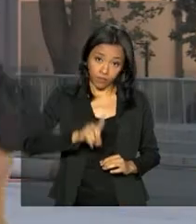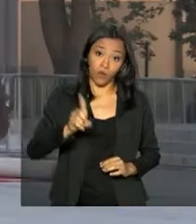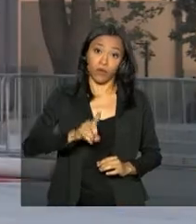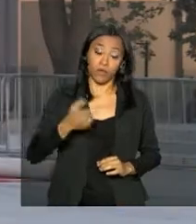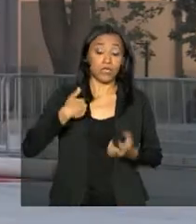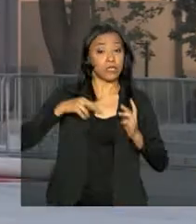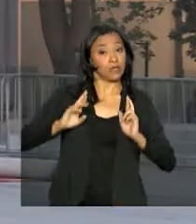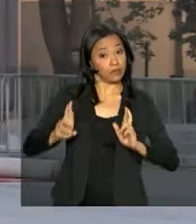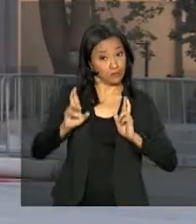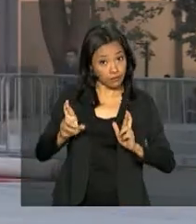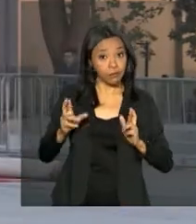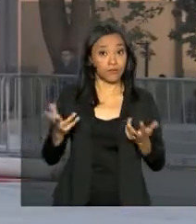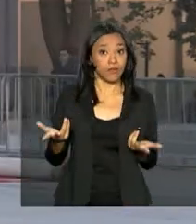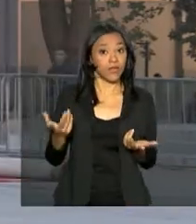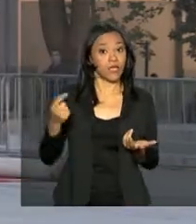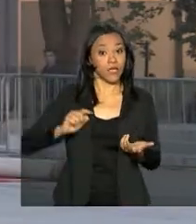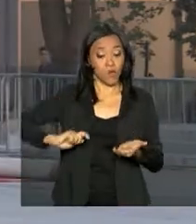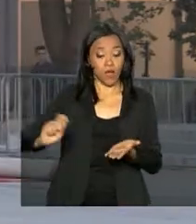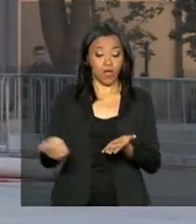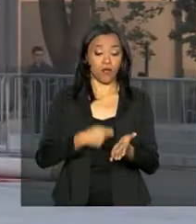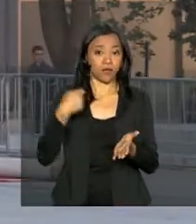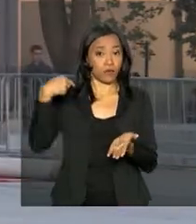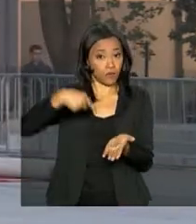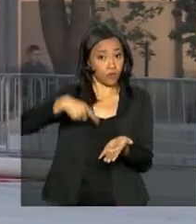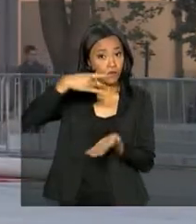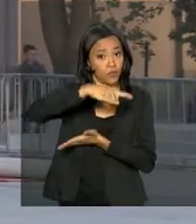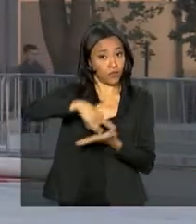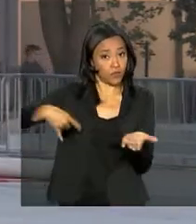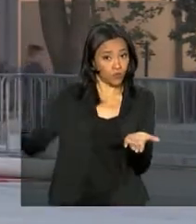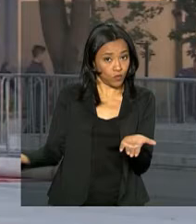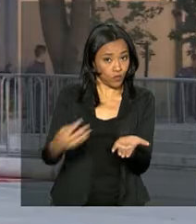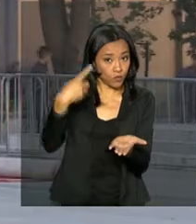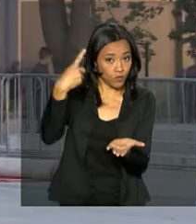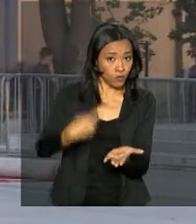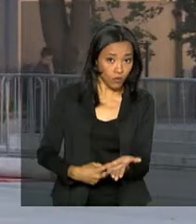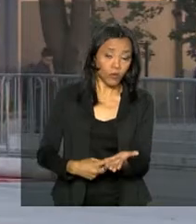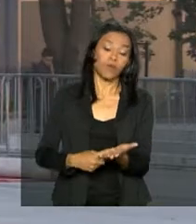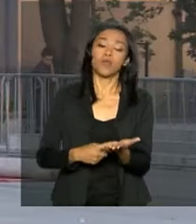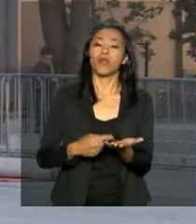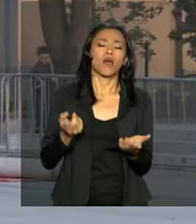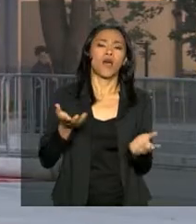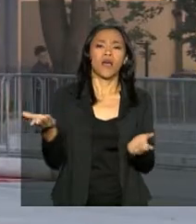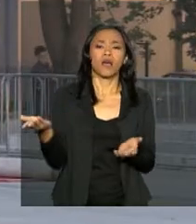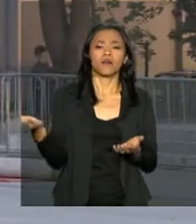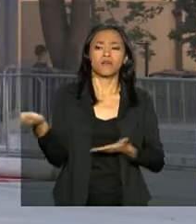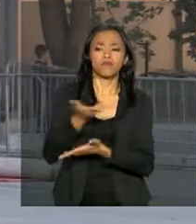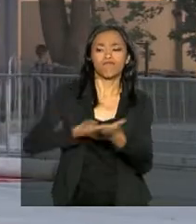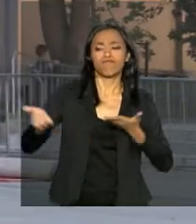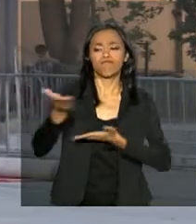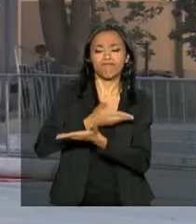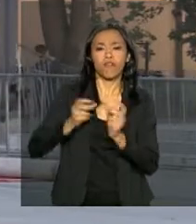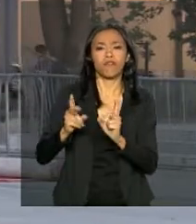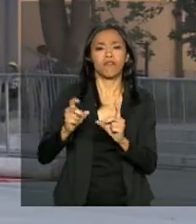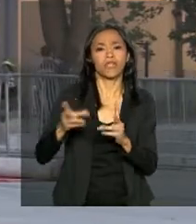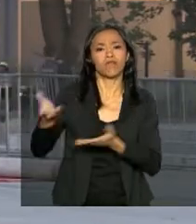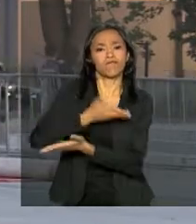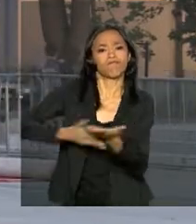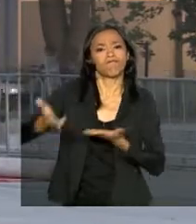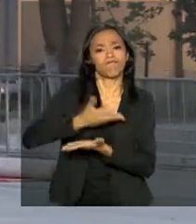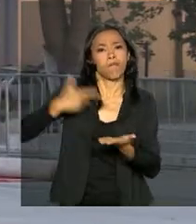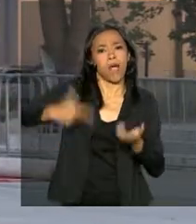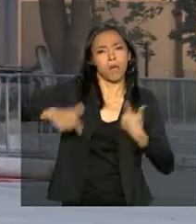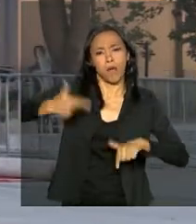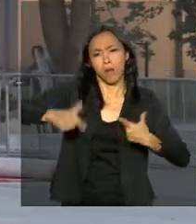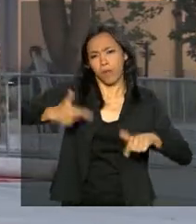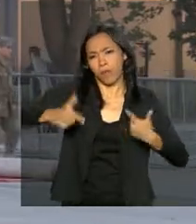expectativa é que com a assinatura desse novo acordo as relações comerciais entre os dois países se amplie